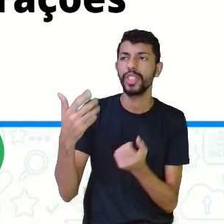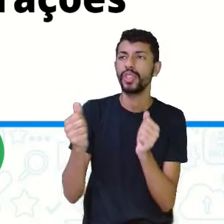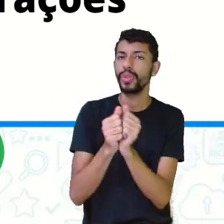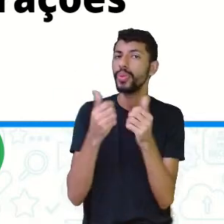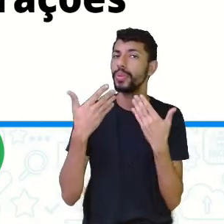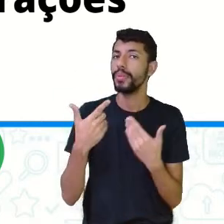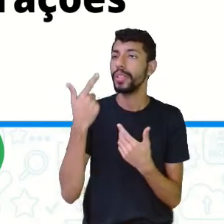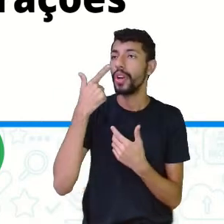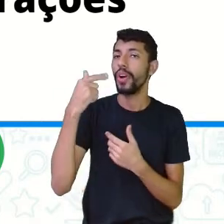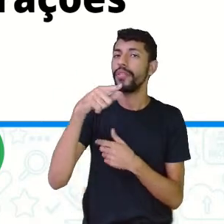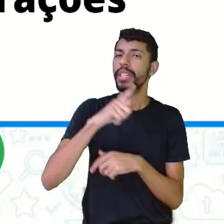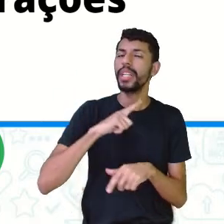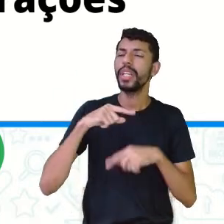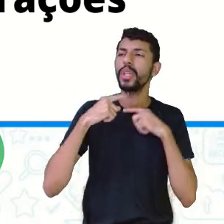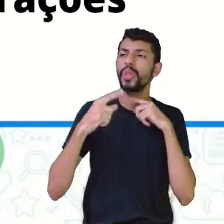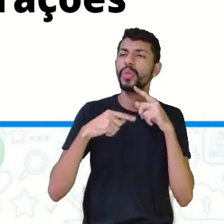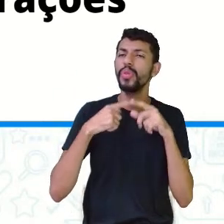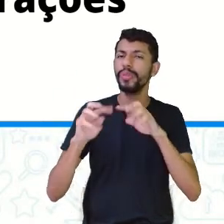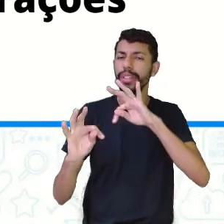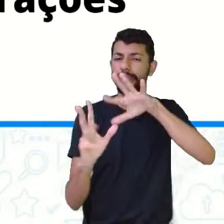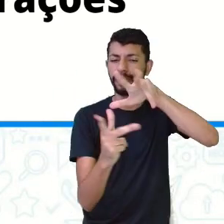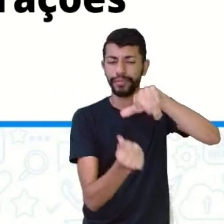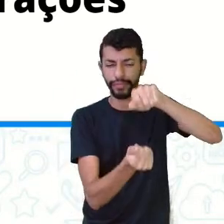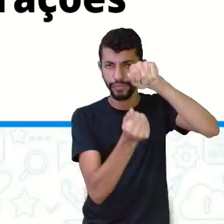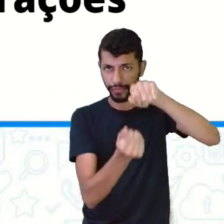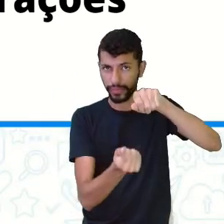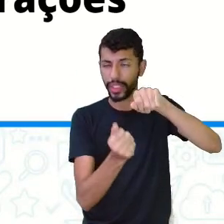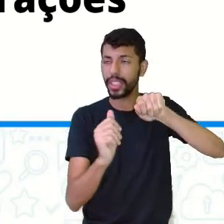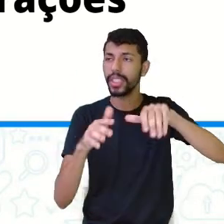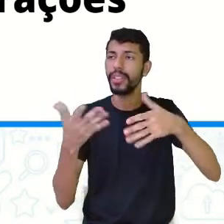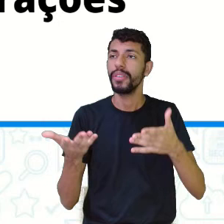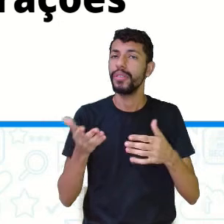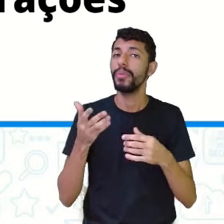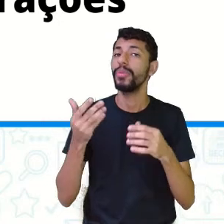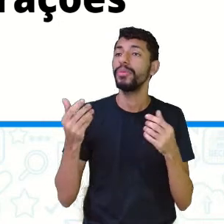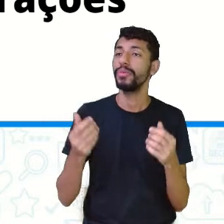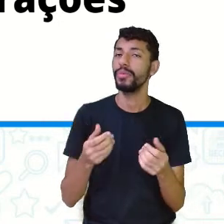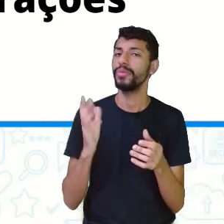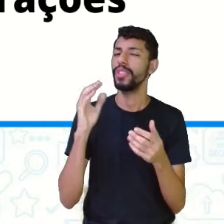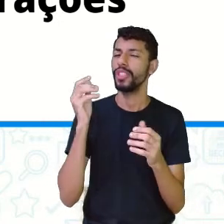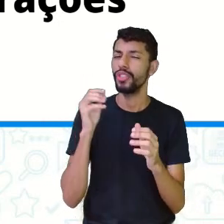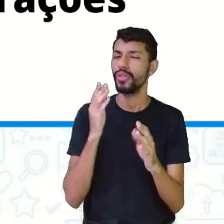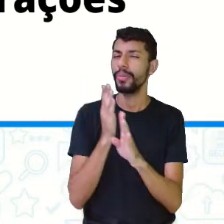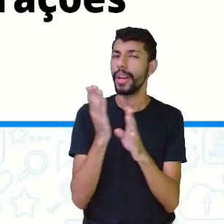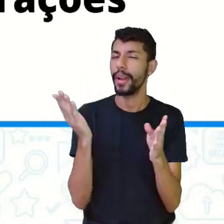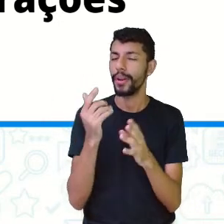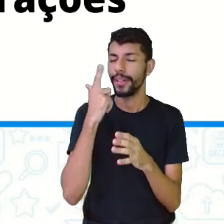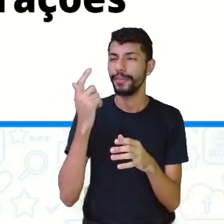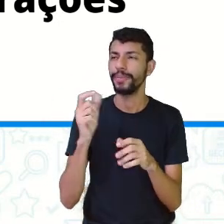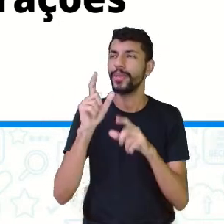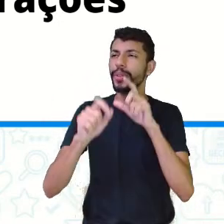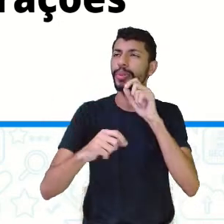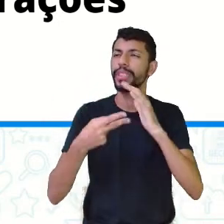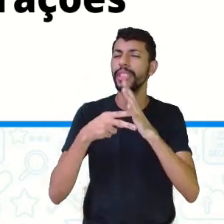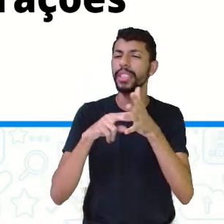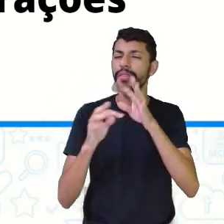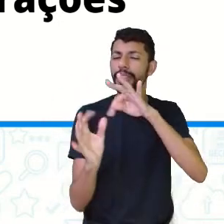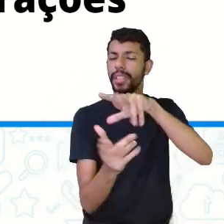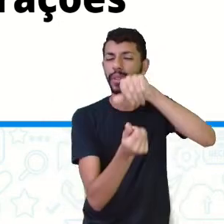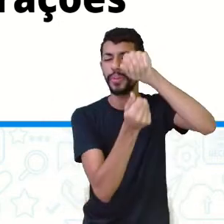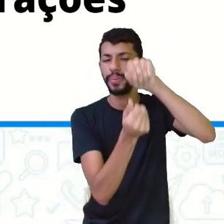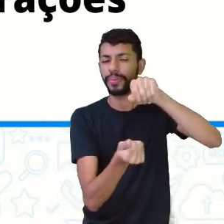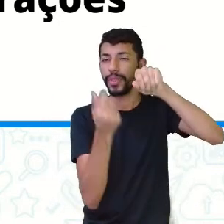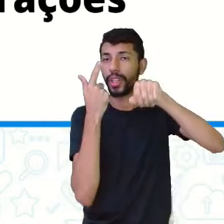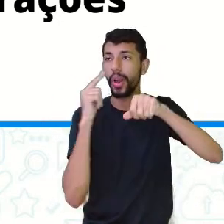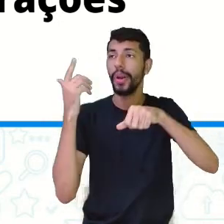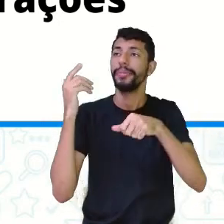comigo. Se você tem dúvida sobre o que é sustentabilidade, a dúvida vai passar agora. O que é sustentabilidade? Em